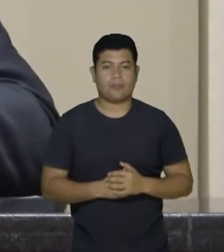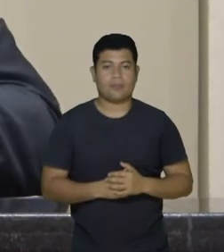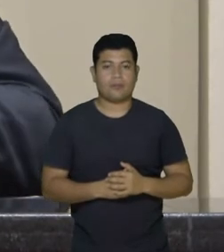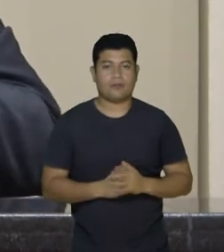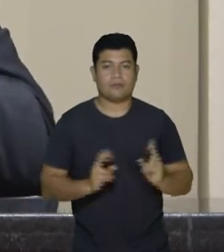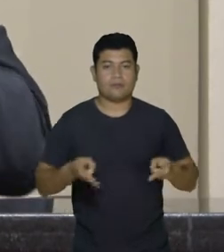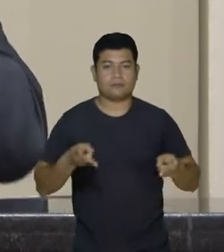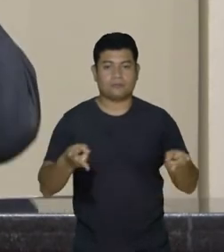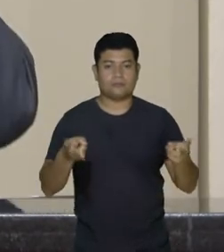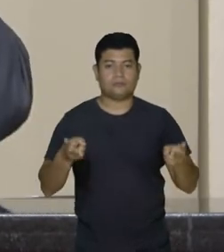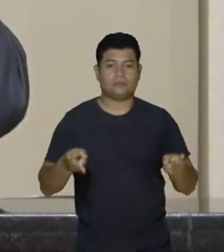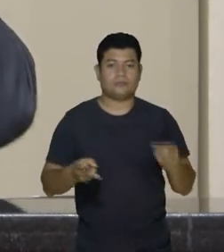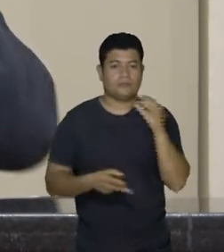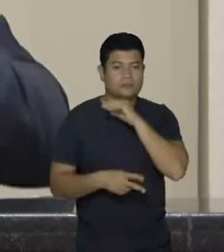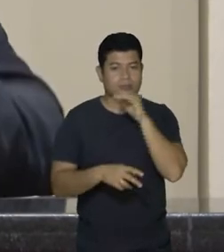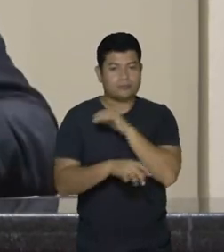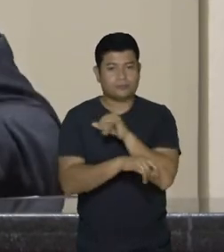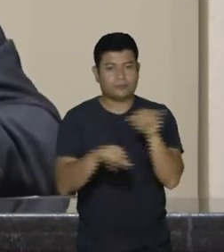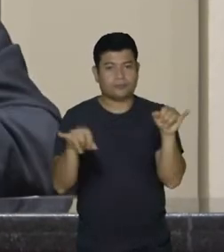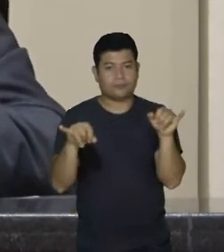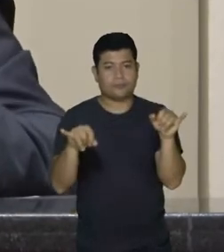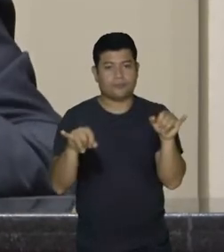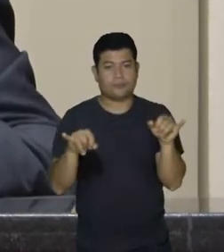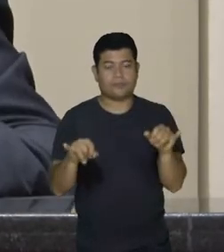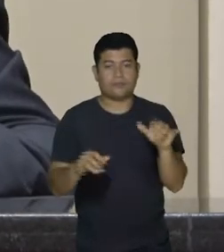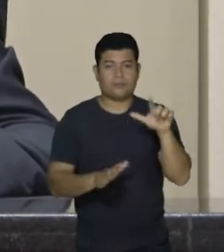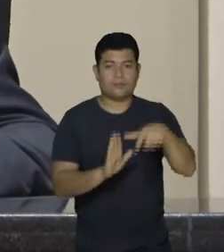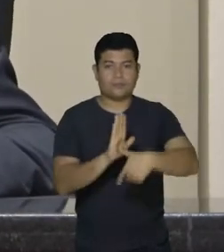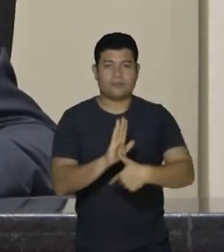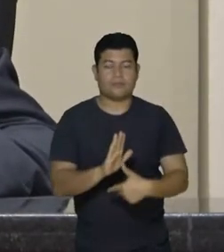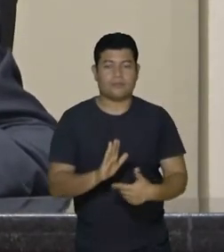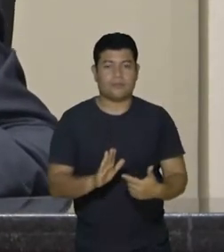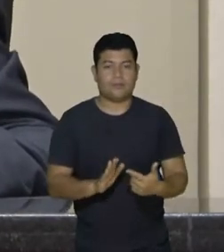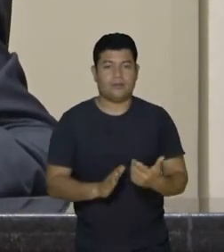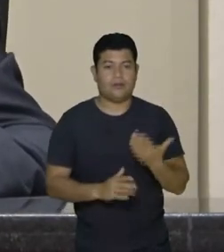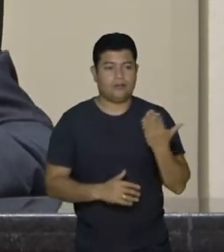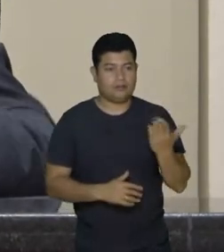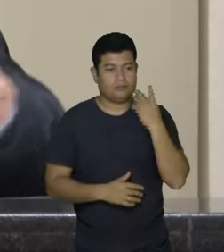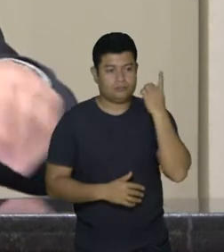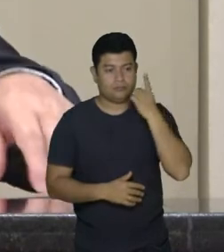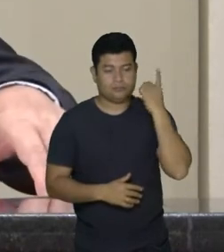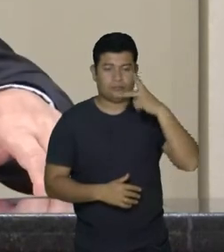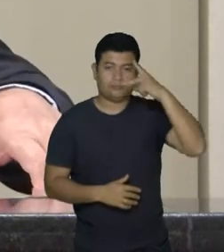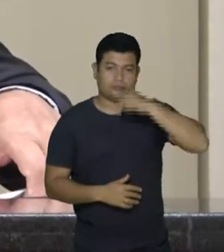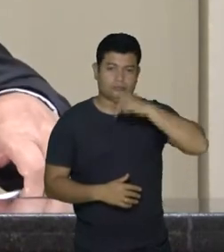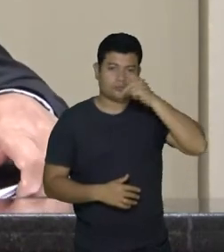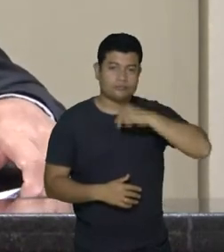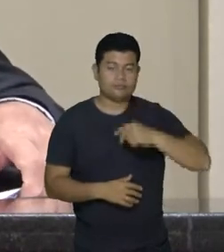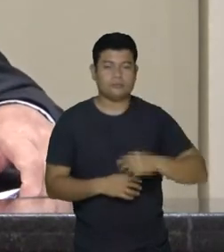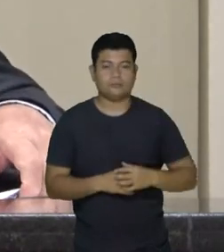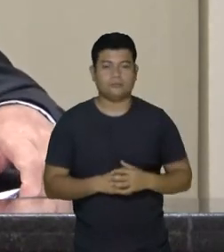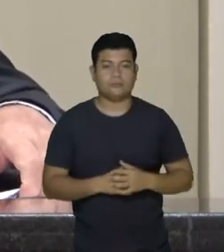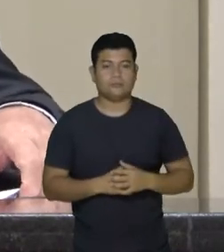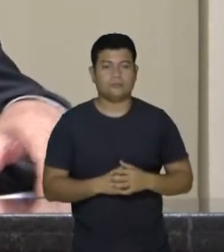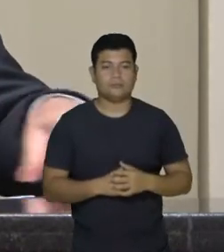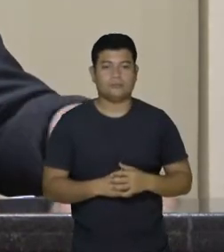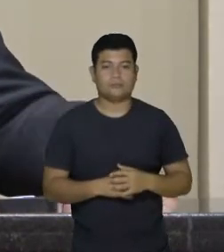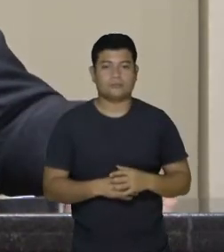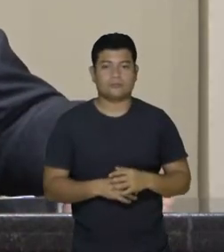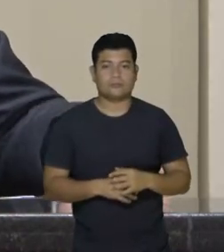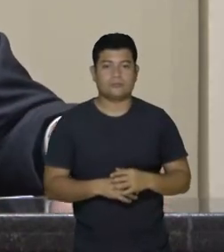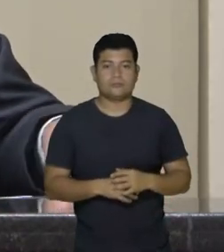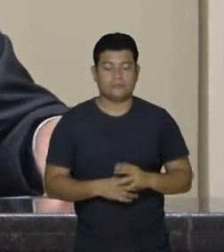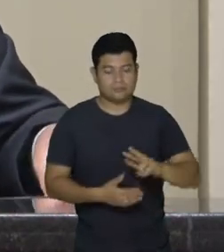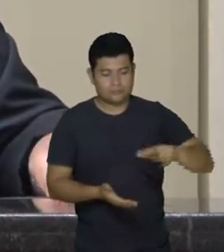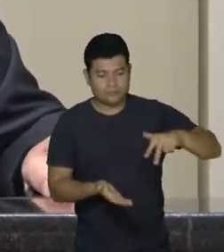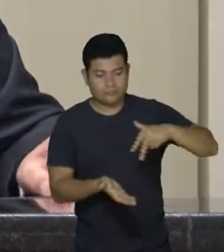Ainda em breves comunicações, o próximo orador inscrito, o deputado Kennedy Nunes. Vossa Excelência, que fará uso